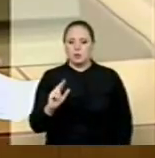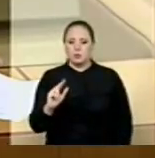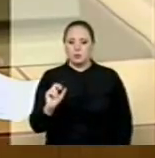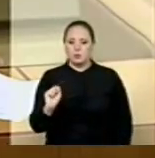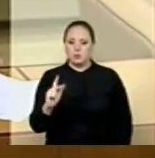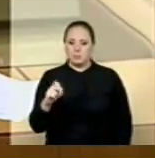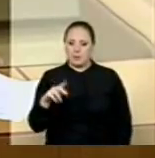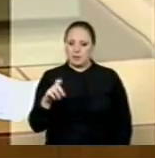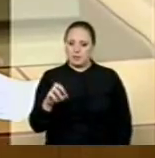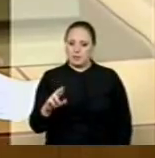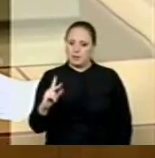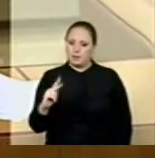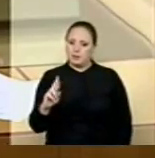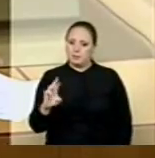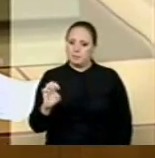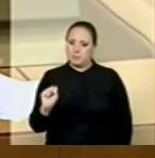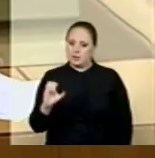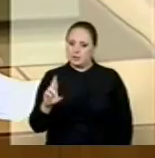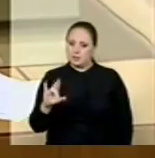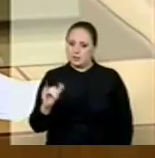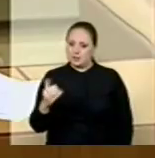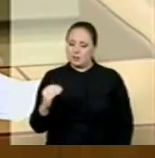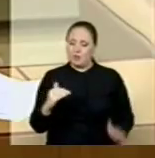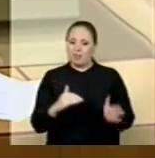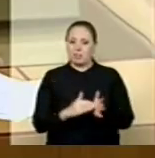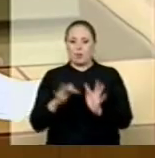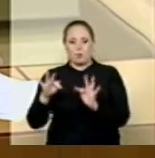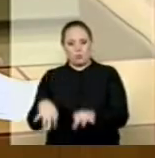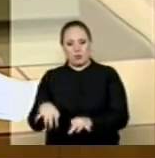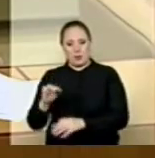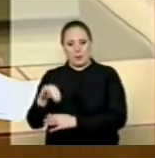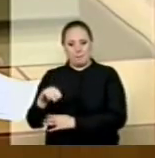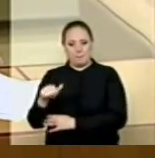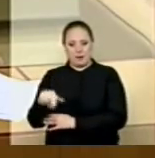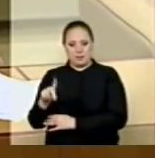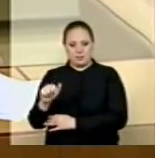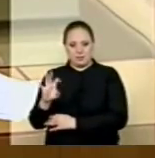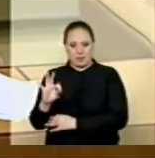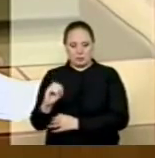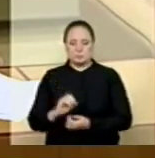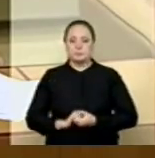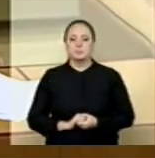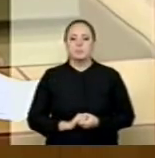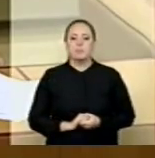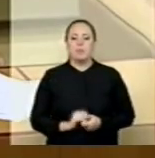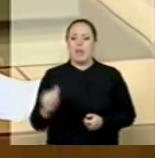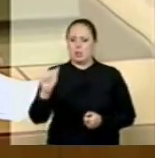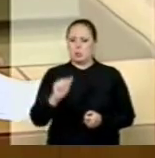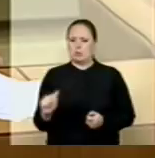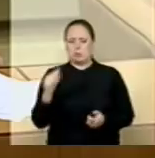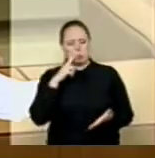prescrição enquanto durar o mandato. A associação, ela assevera a